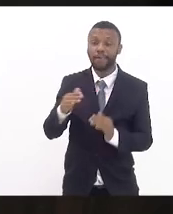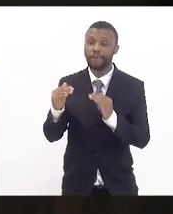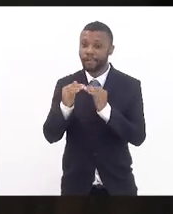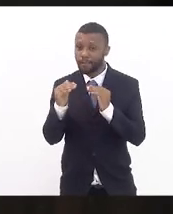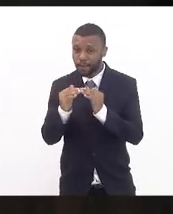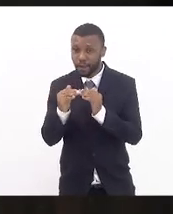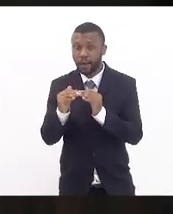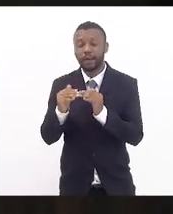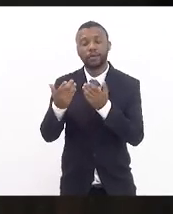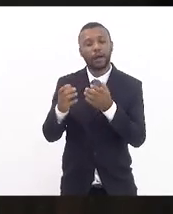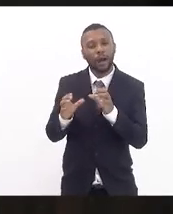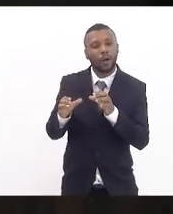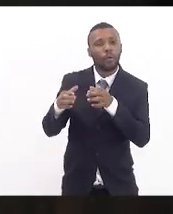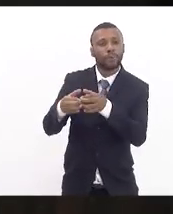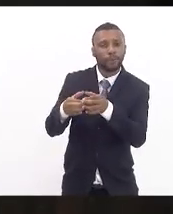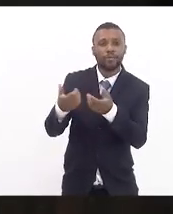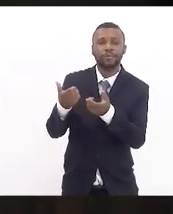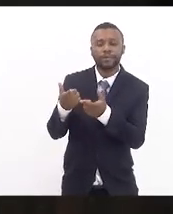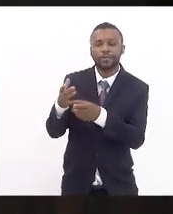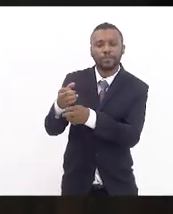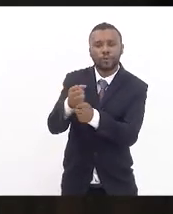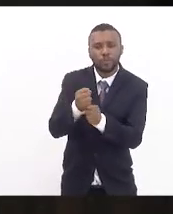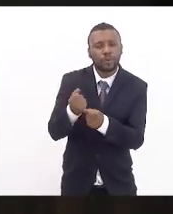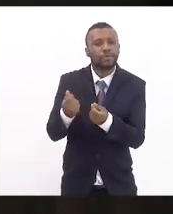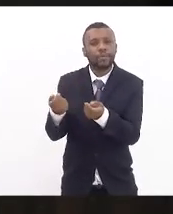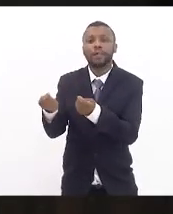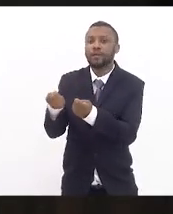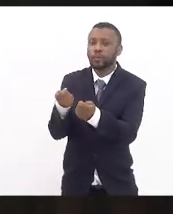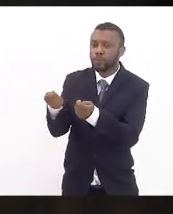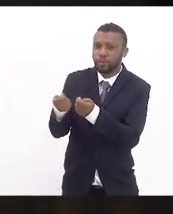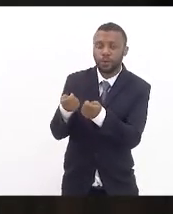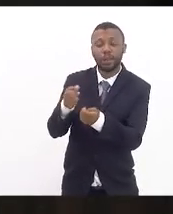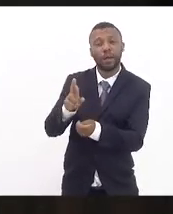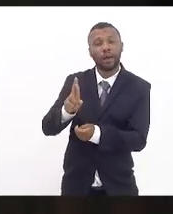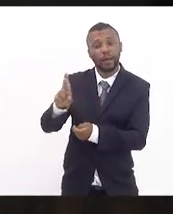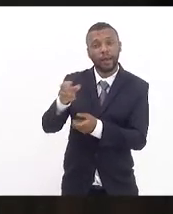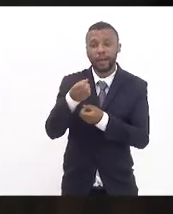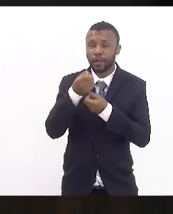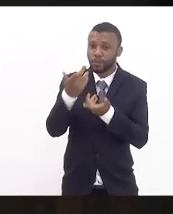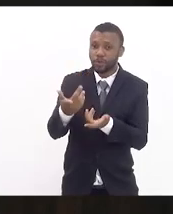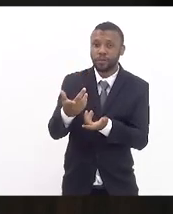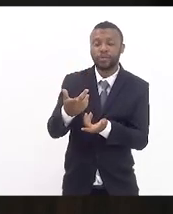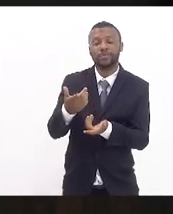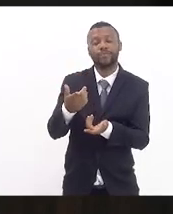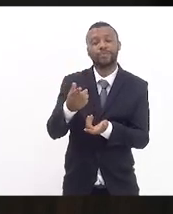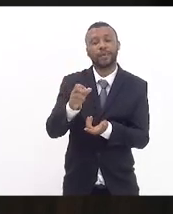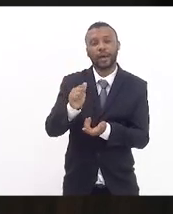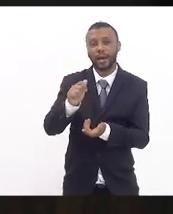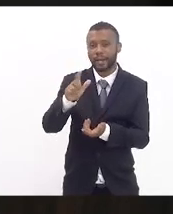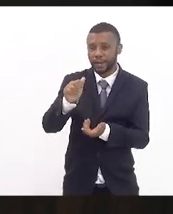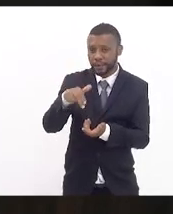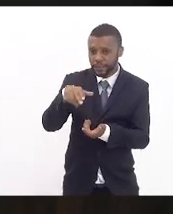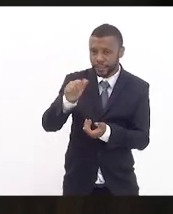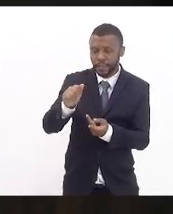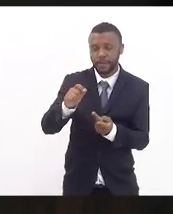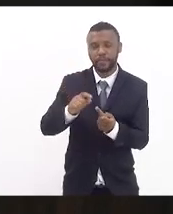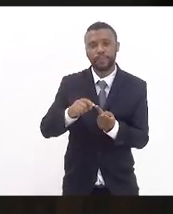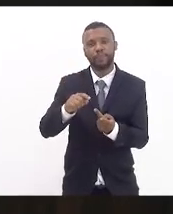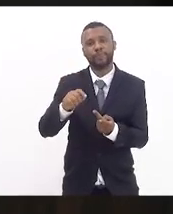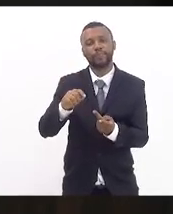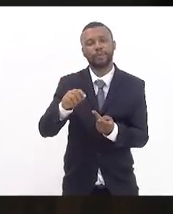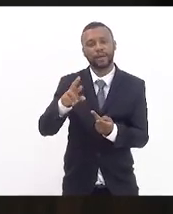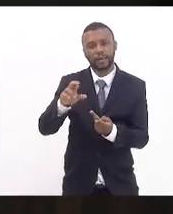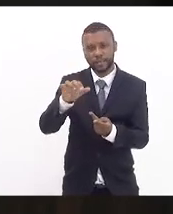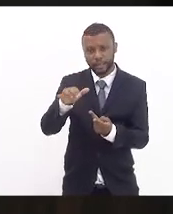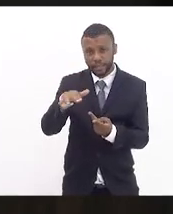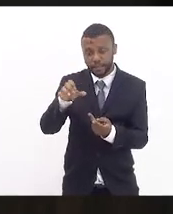fiscalização financeira e controle, favorável. Relatores, deputados Márcio Pacheco, Alana Passos, Marta Rocha, Coronel Salema, enfermeira Rejane,